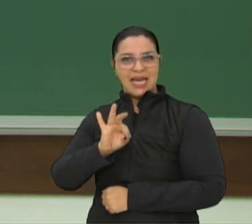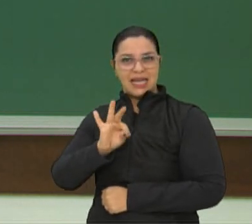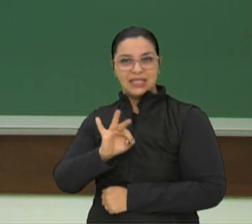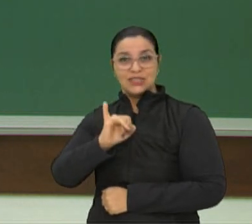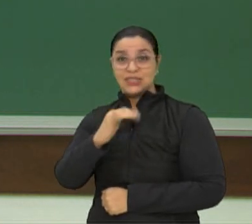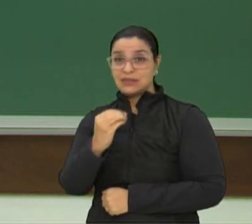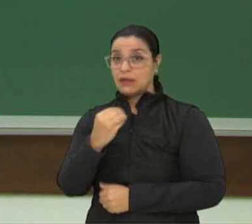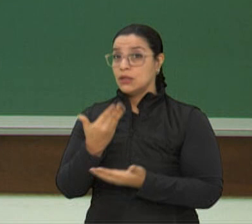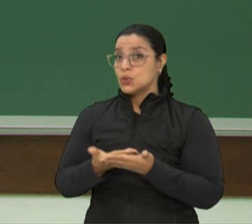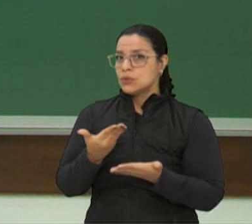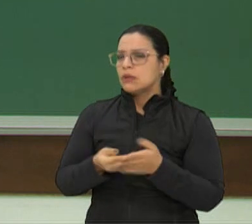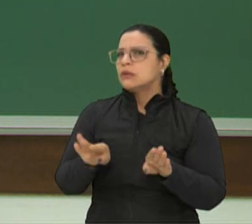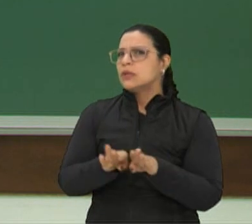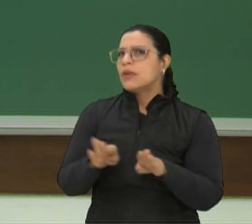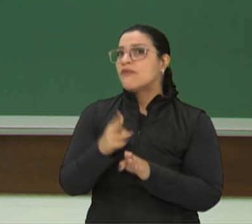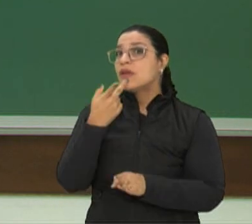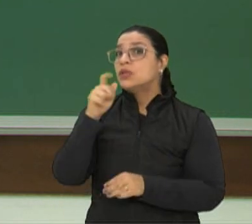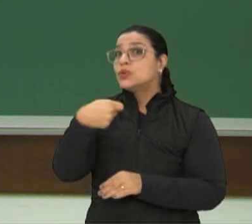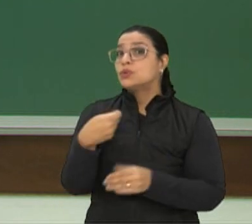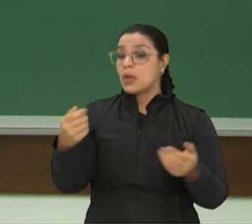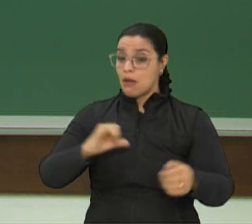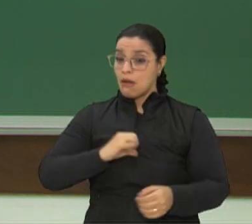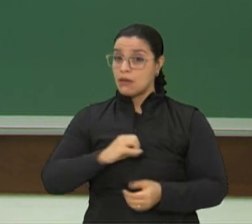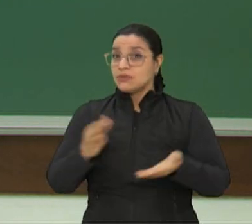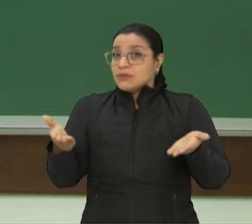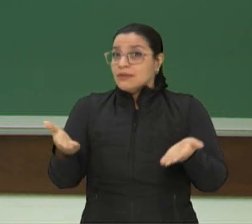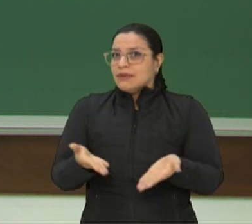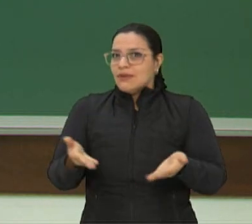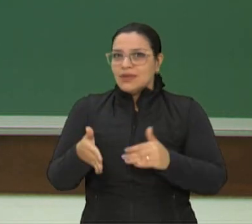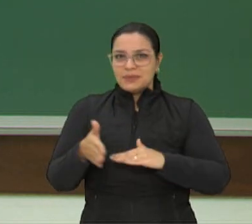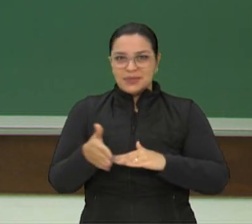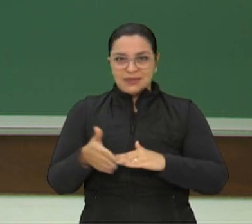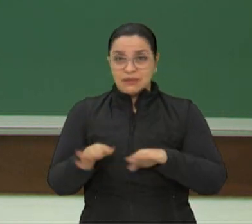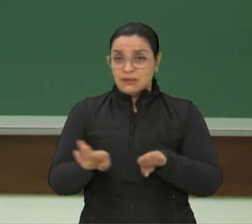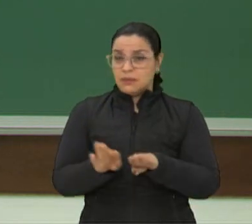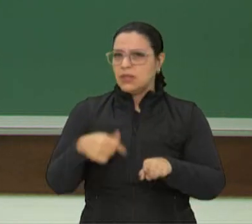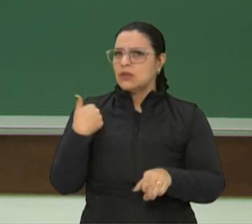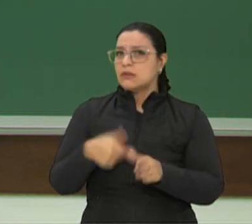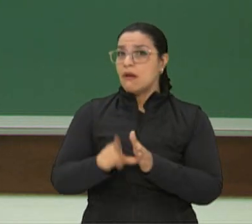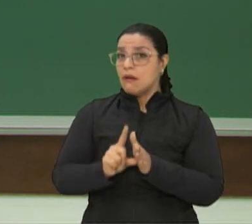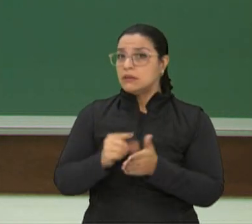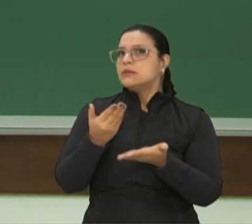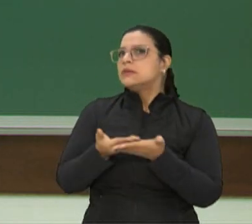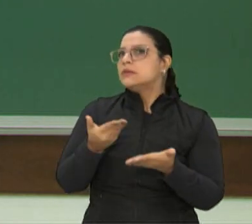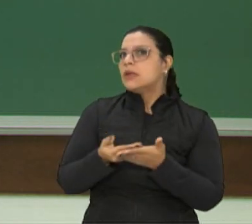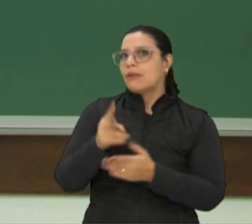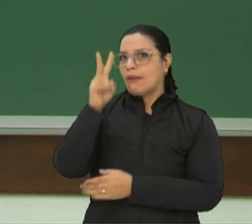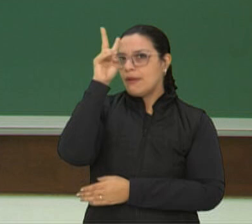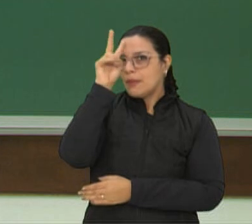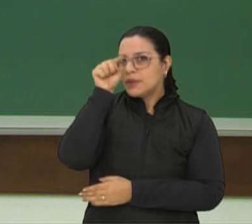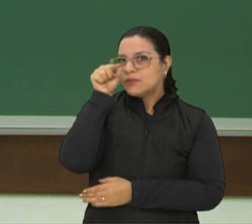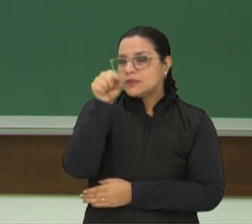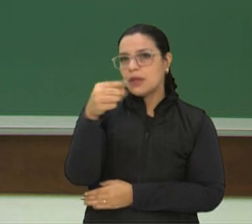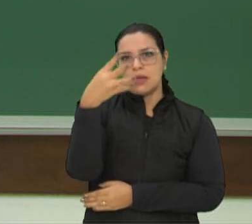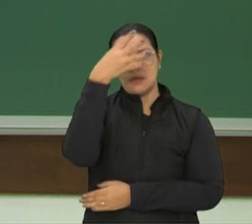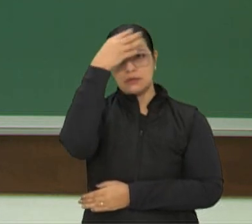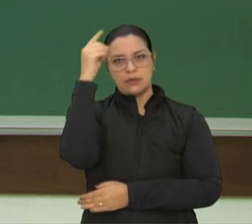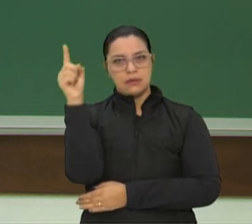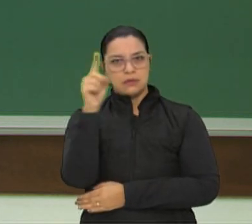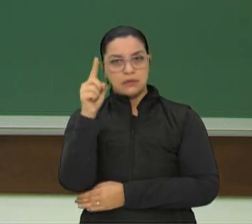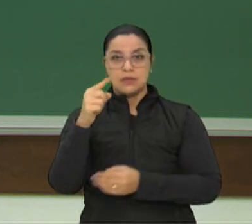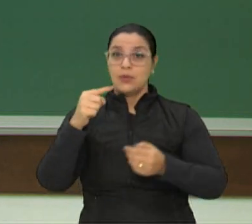nossos estudos vendo a ética na modernidade, tá? Mas antes da gente começar a nossa aula hoje, só lembrando, né? Não esqueça de